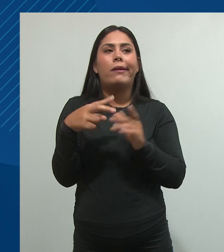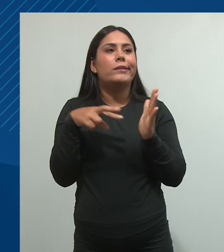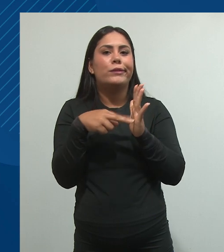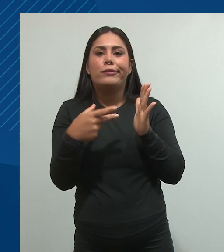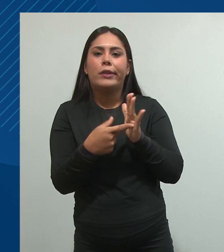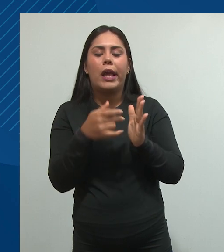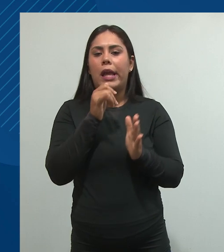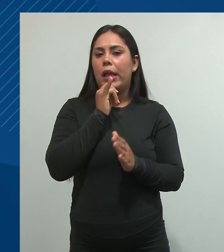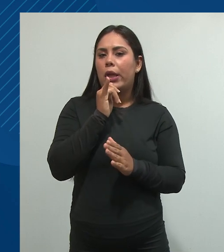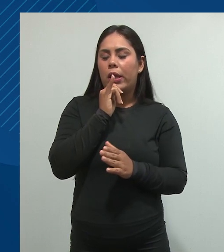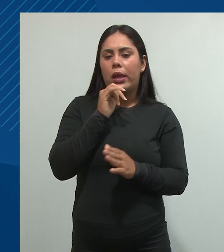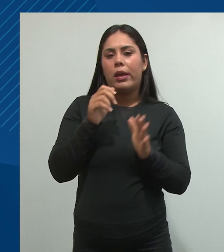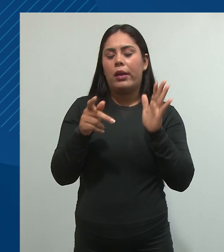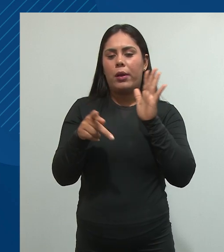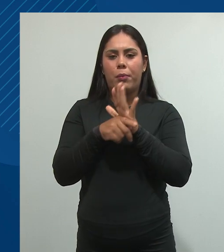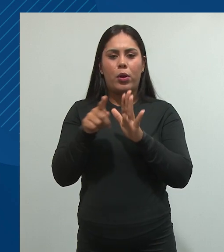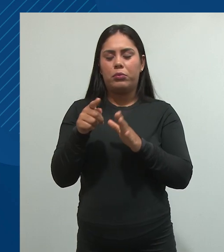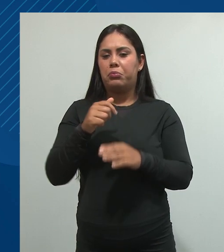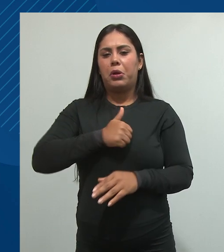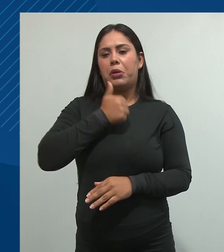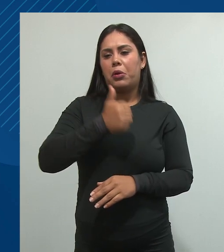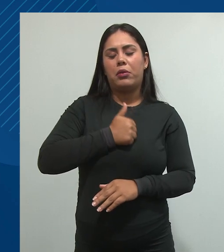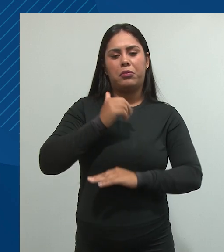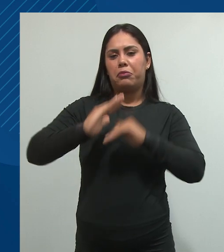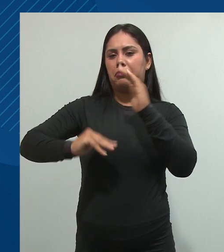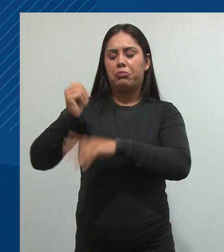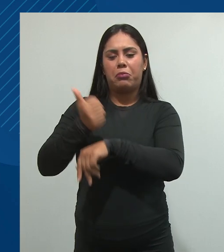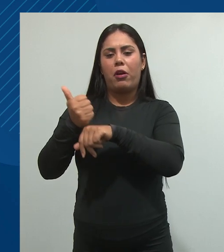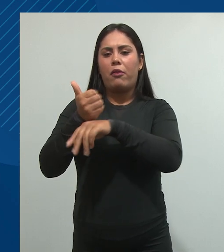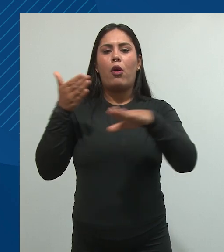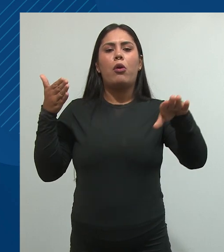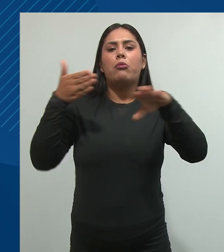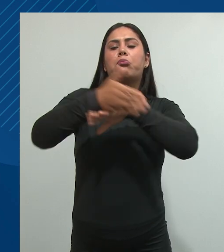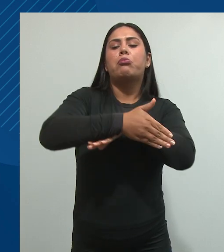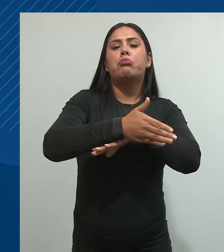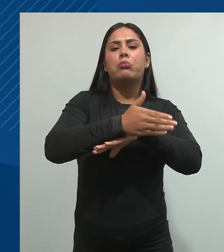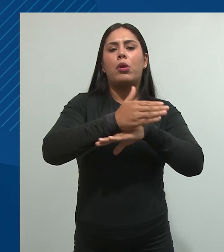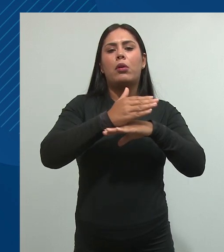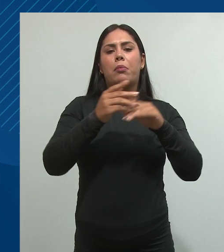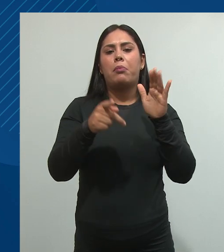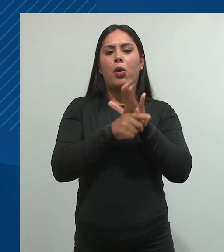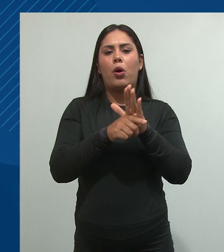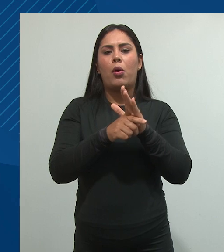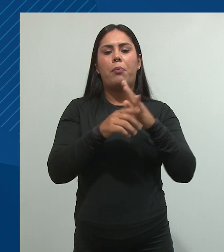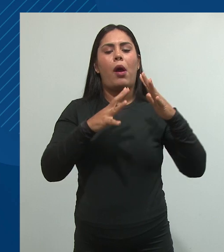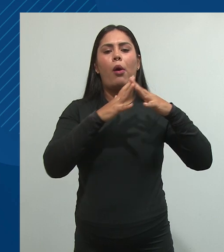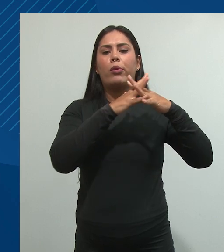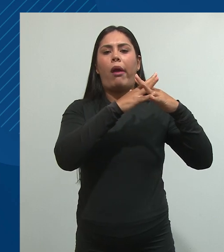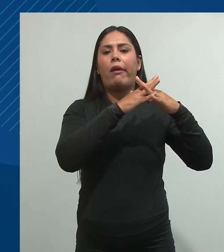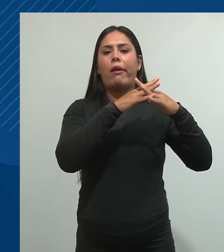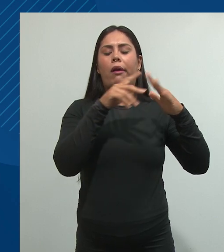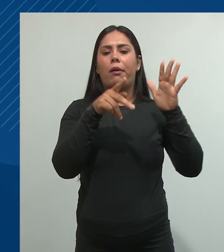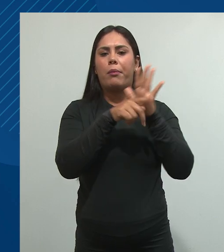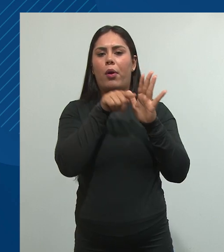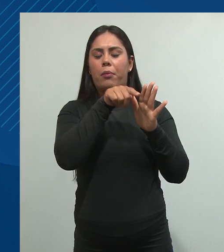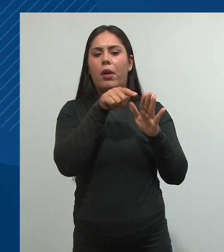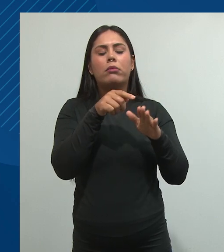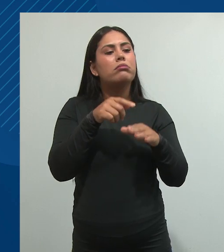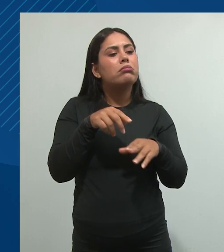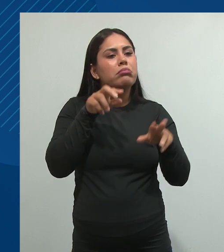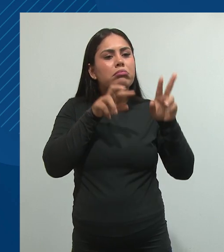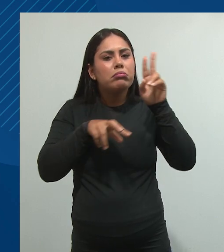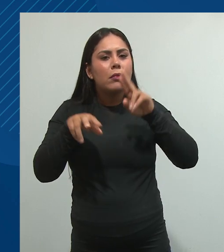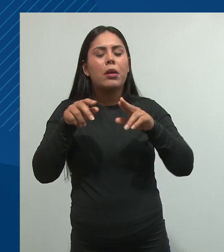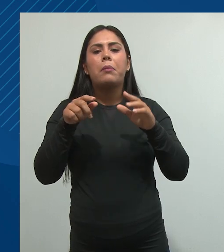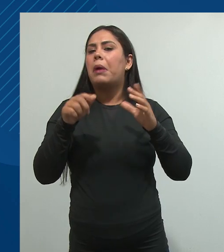por exemplo, se um etnólogo, né, ou antropólogo for lá numa aldeia e eu vou observar o comportamento social num rito